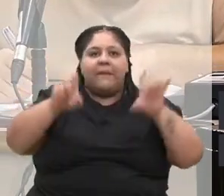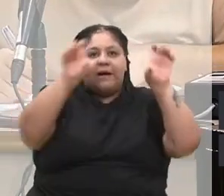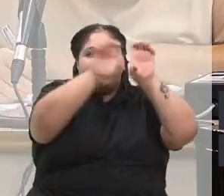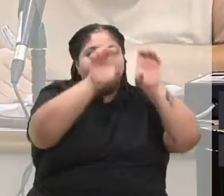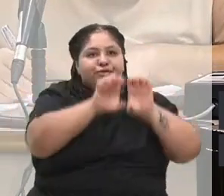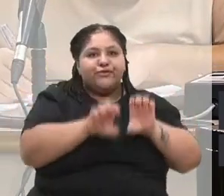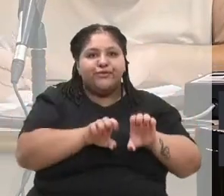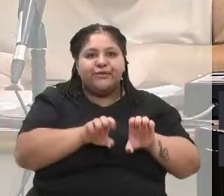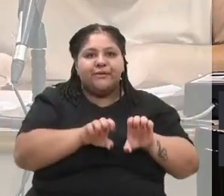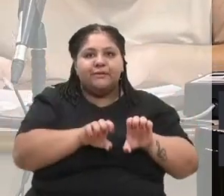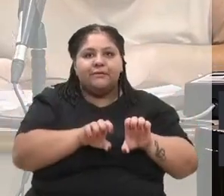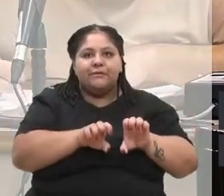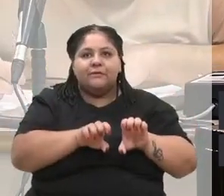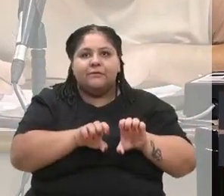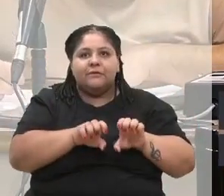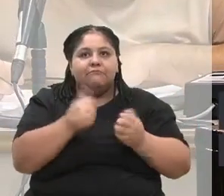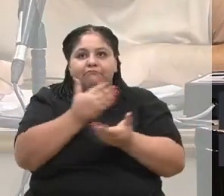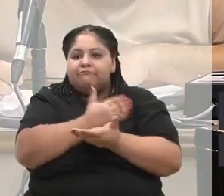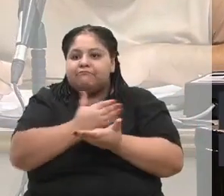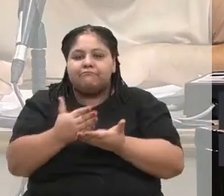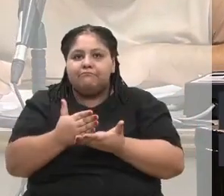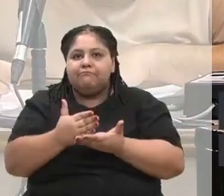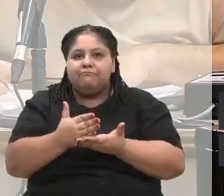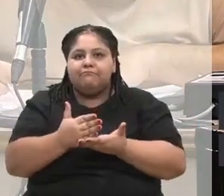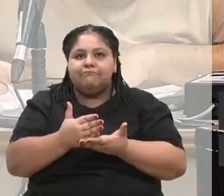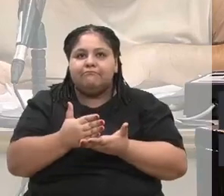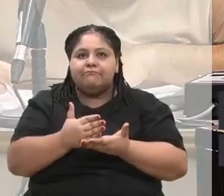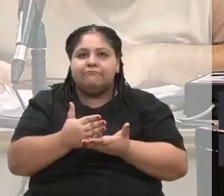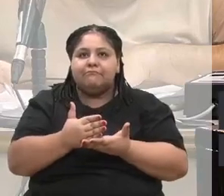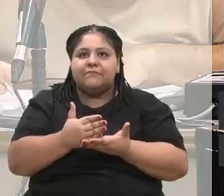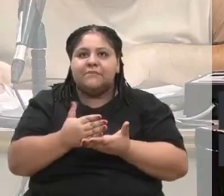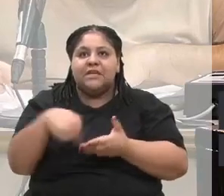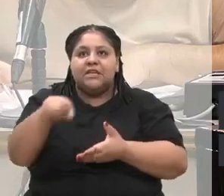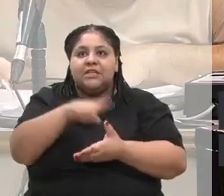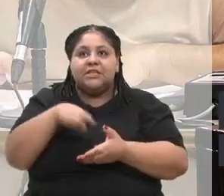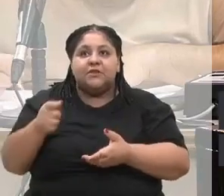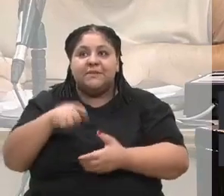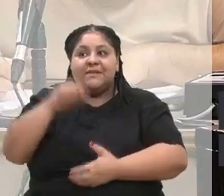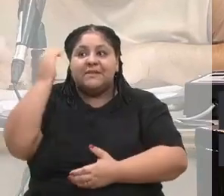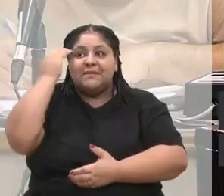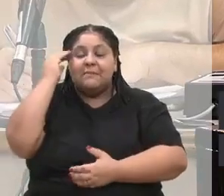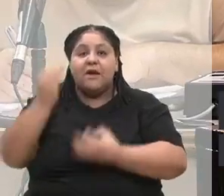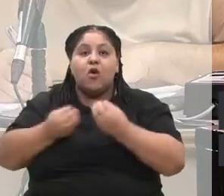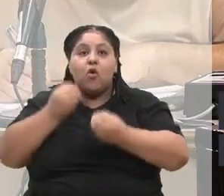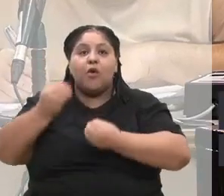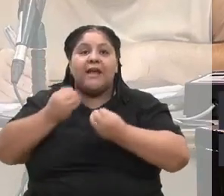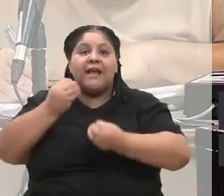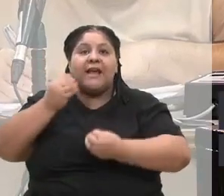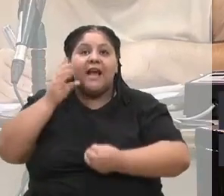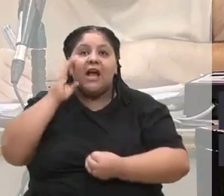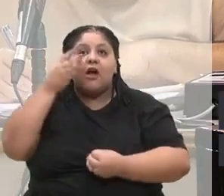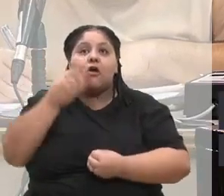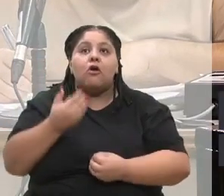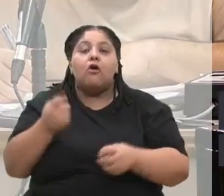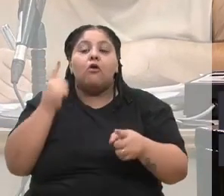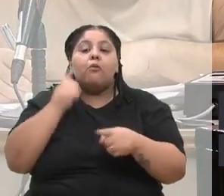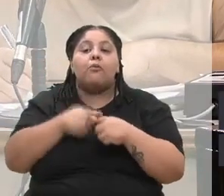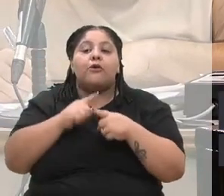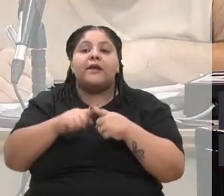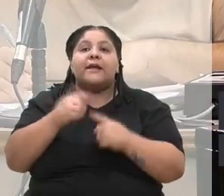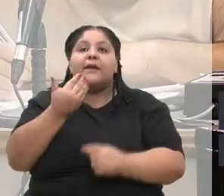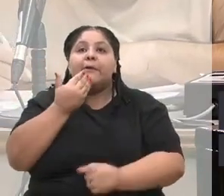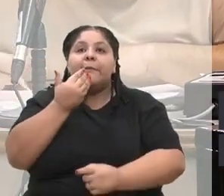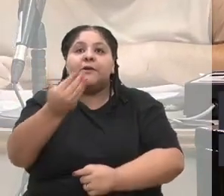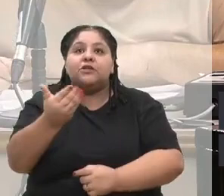funciona. E se não funciona, a gente tem que saber o que está acontecendo com essa estrutura. Por que foi solicitado dos questionamentos